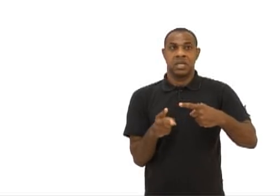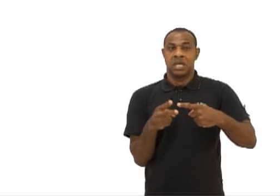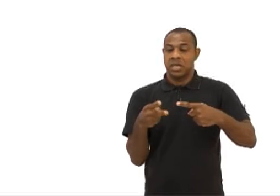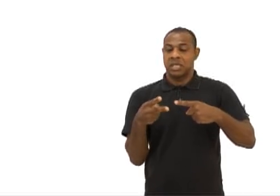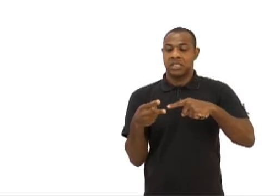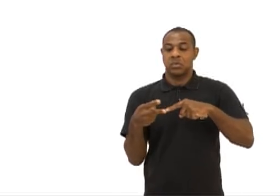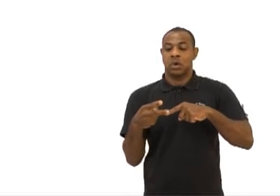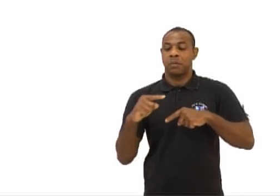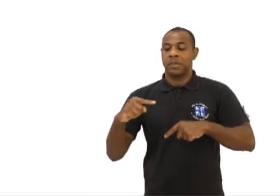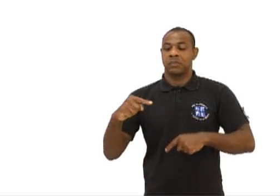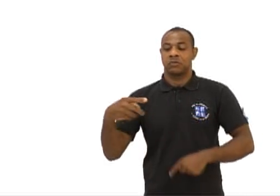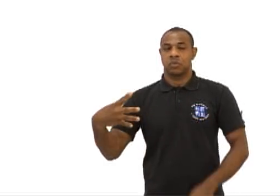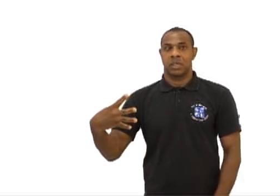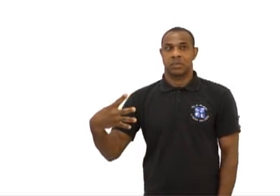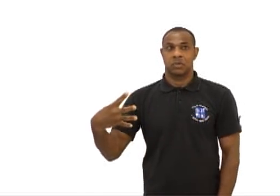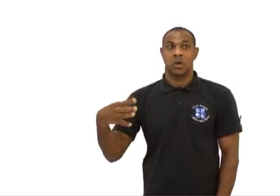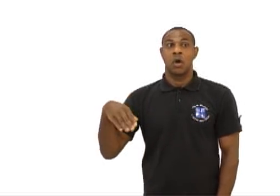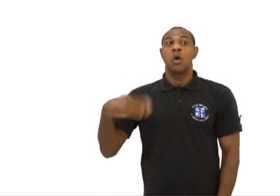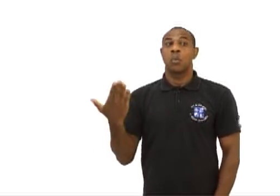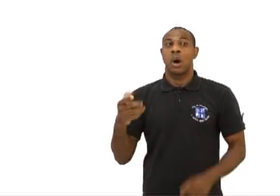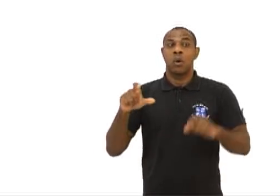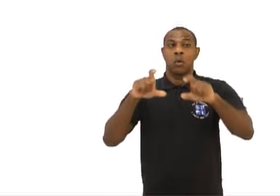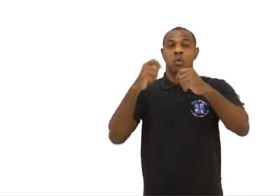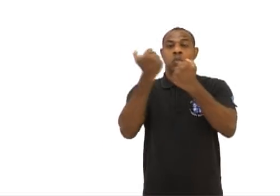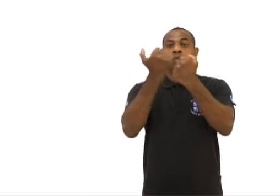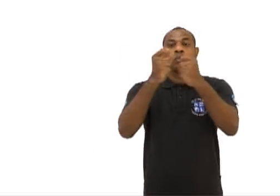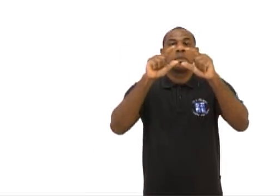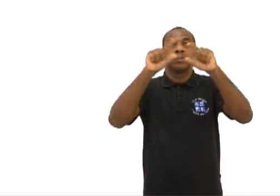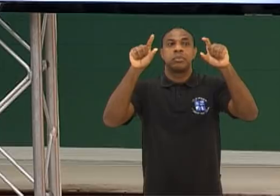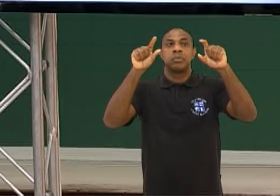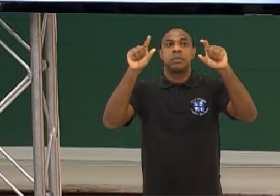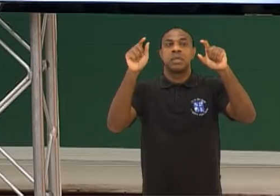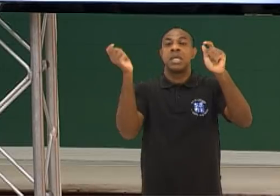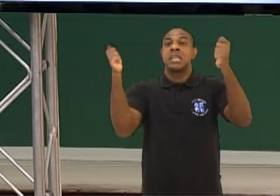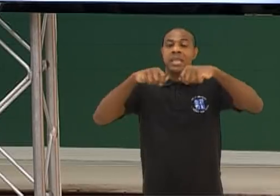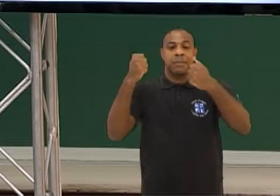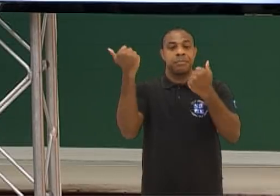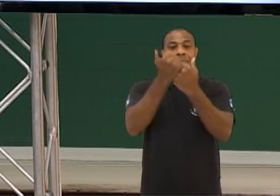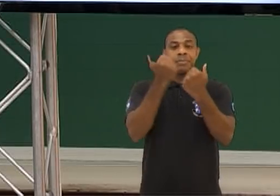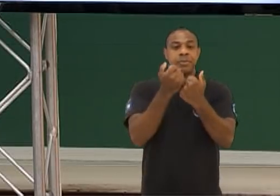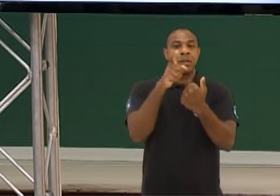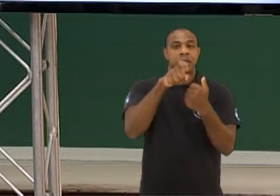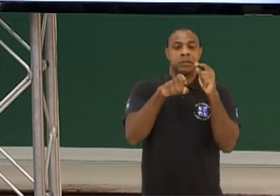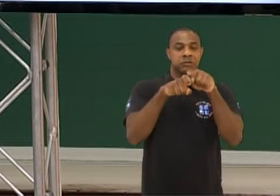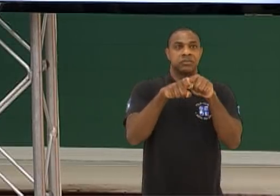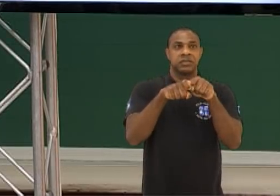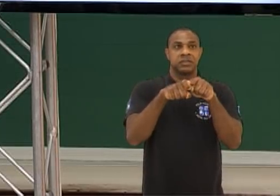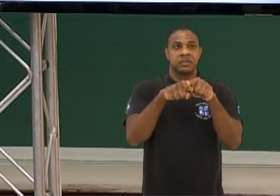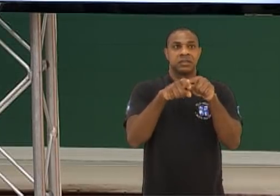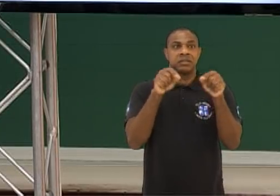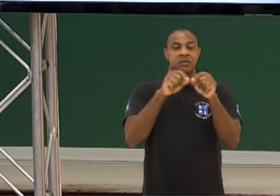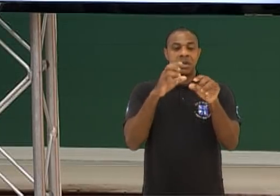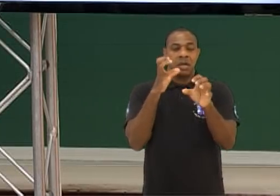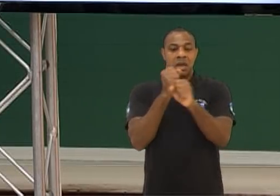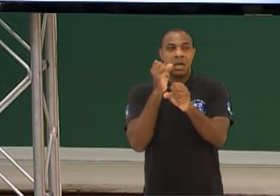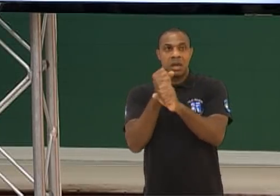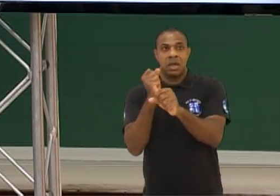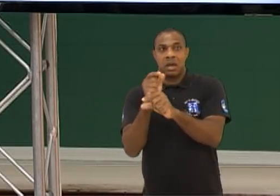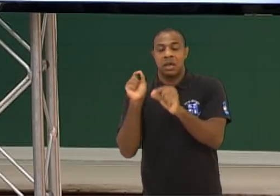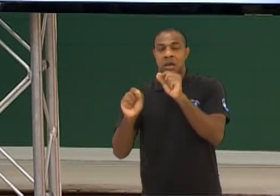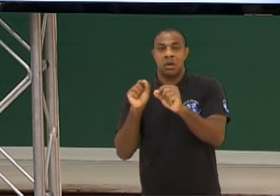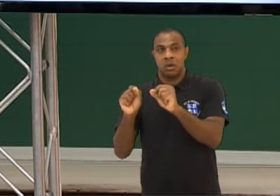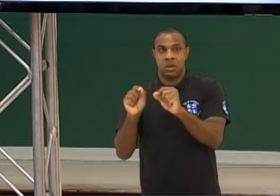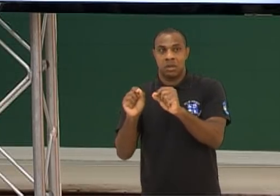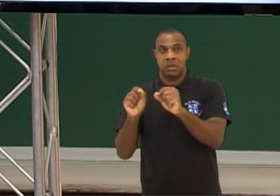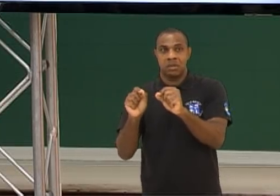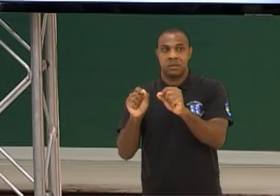4. Qual desses números eu vou colocar no lugar do x e, ao fazer as operações